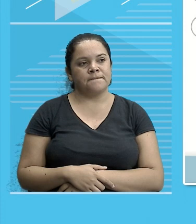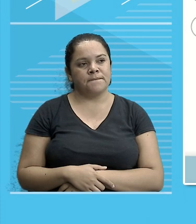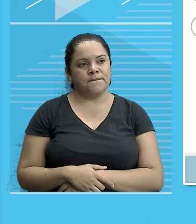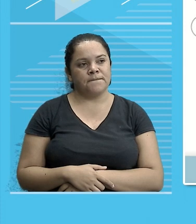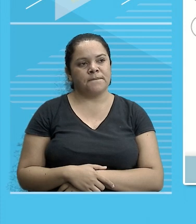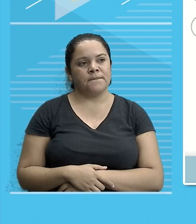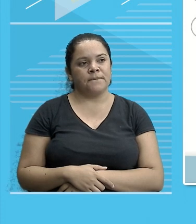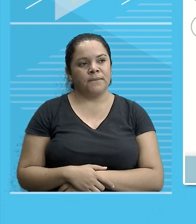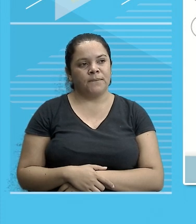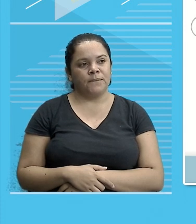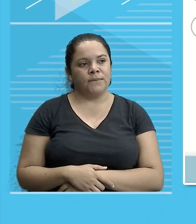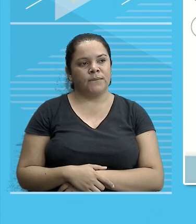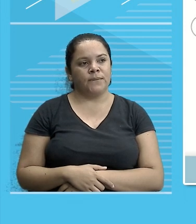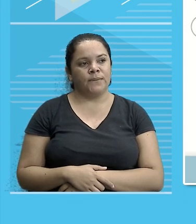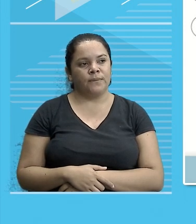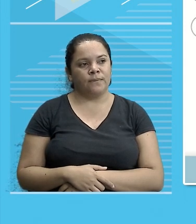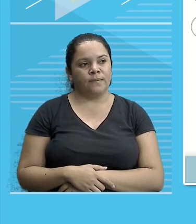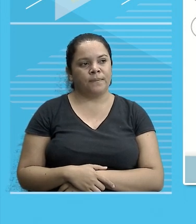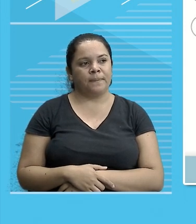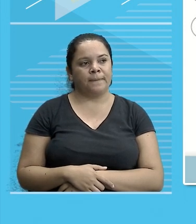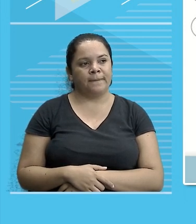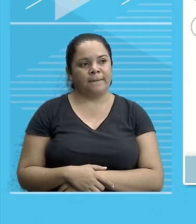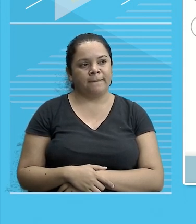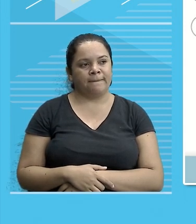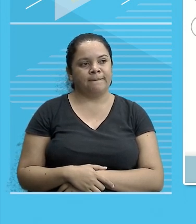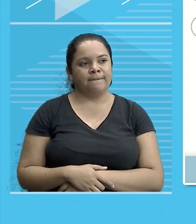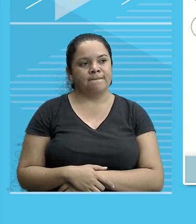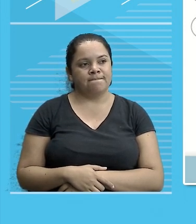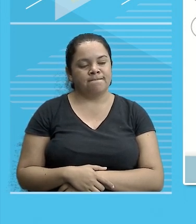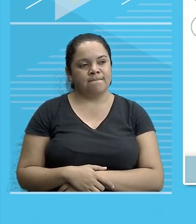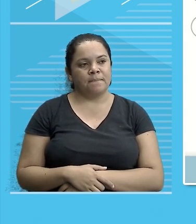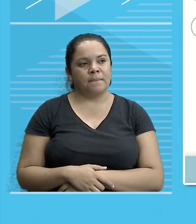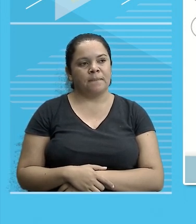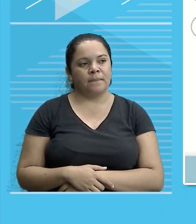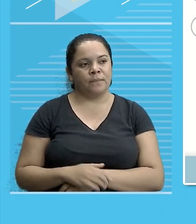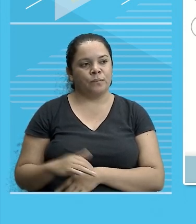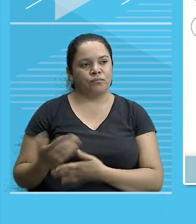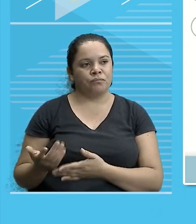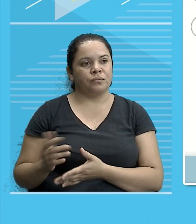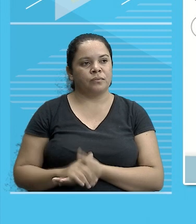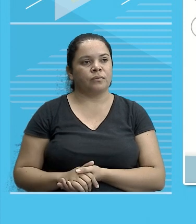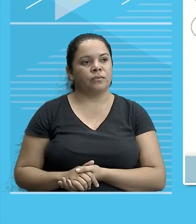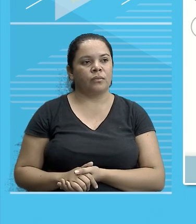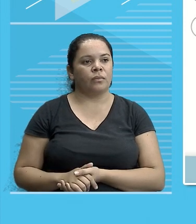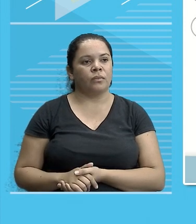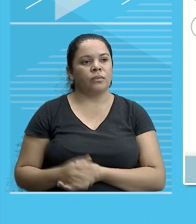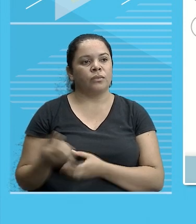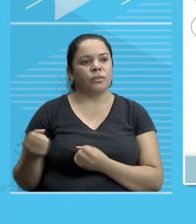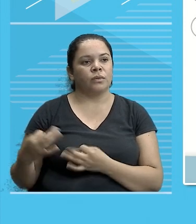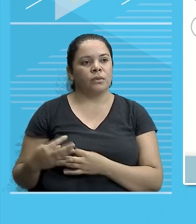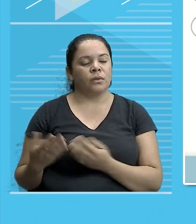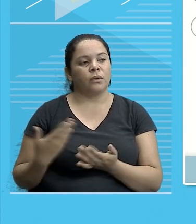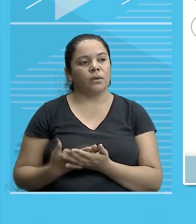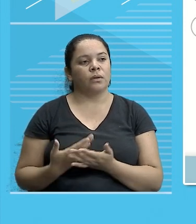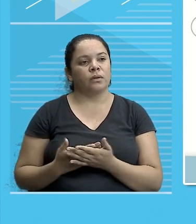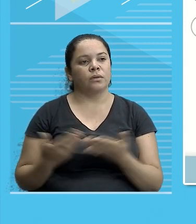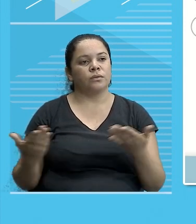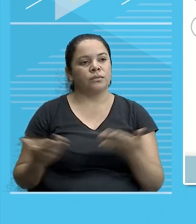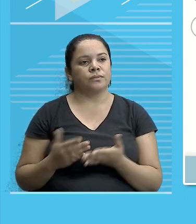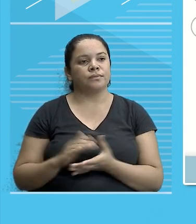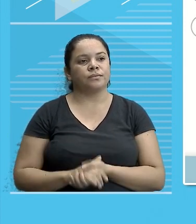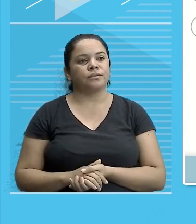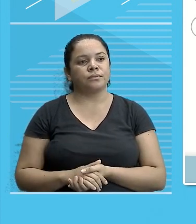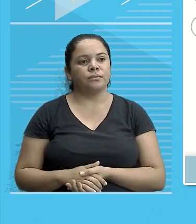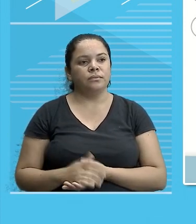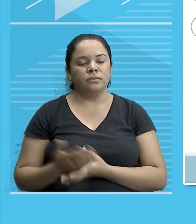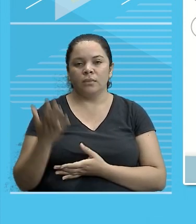indica corretamente onde se inicia a digestão do amido. Eu falei na nossa aula de hoje. Olha,